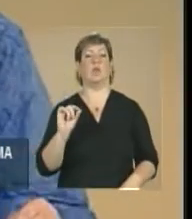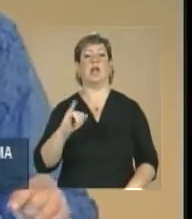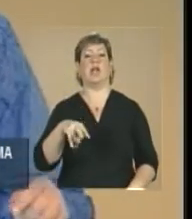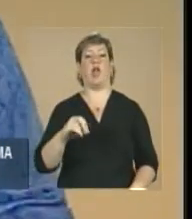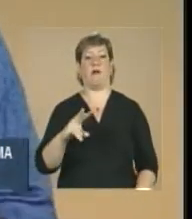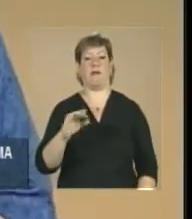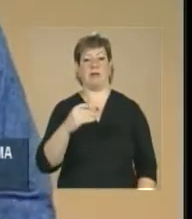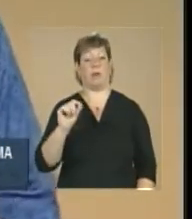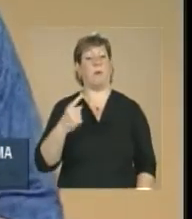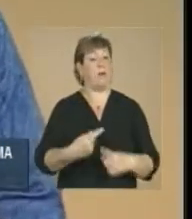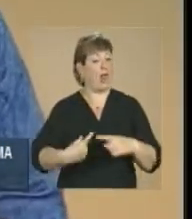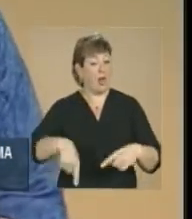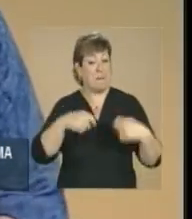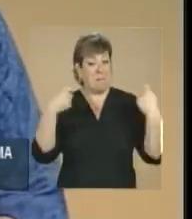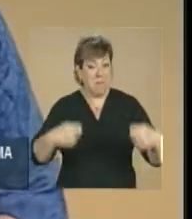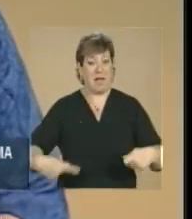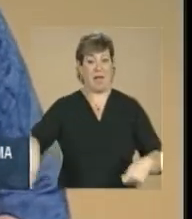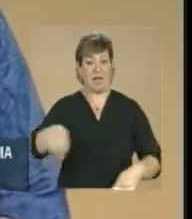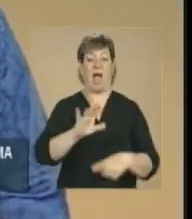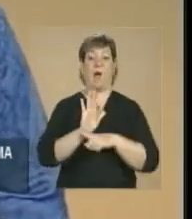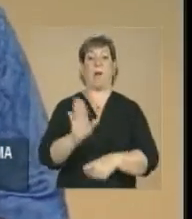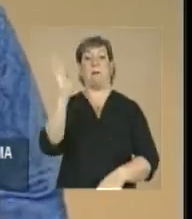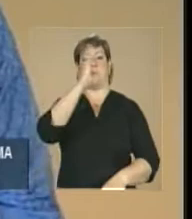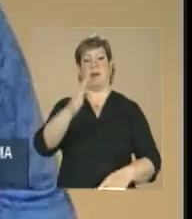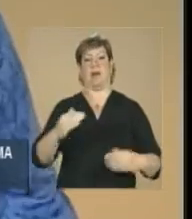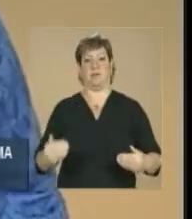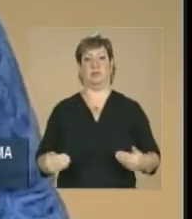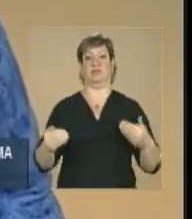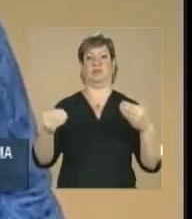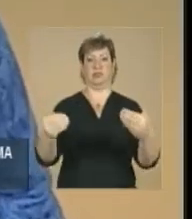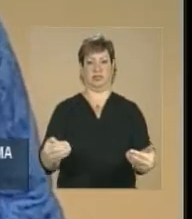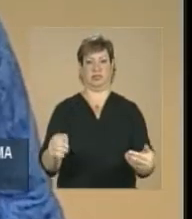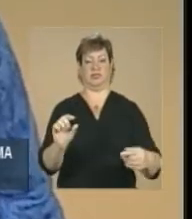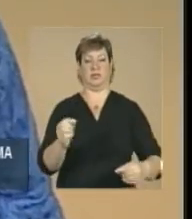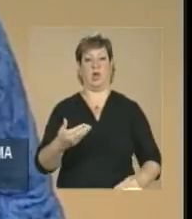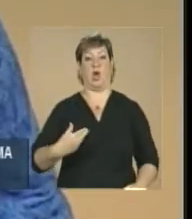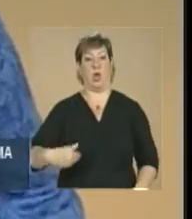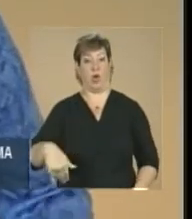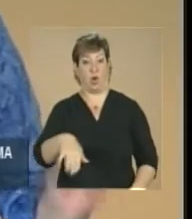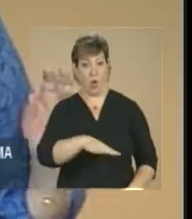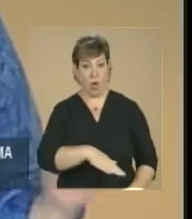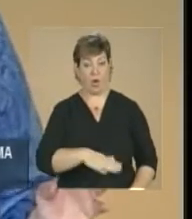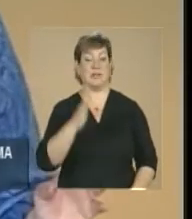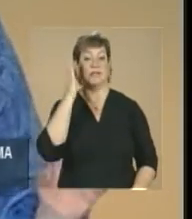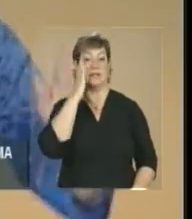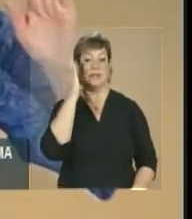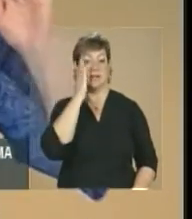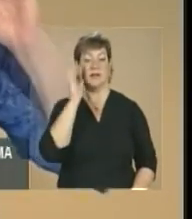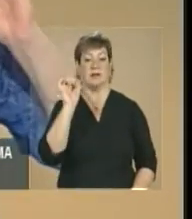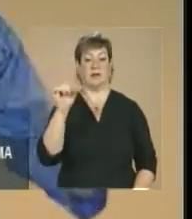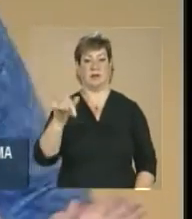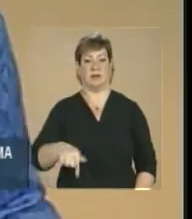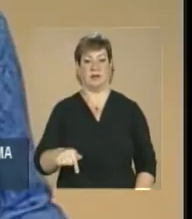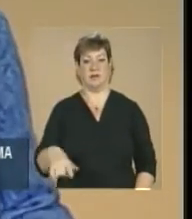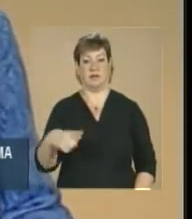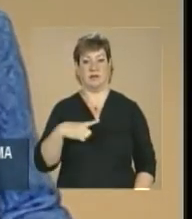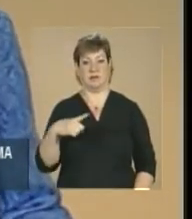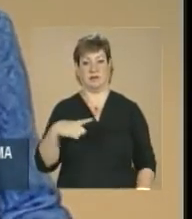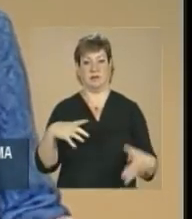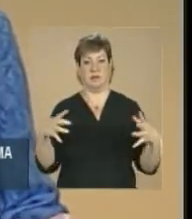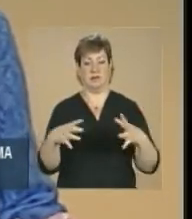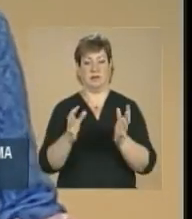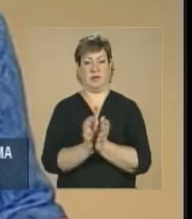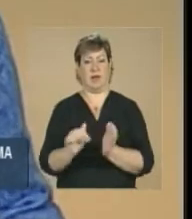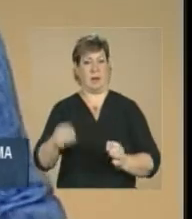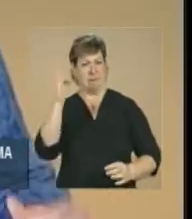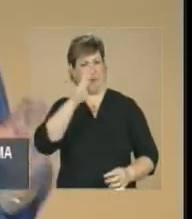precisamos deles para fazer o Brasil avançar. Nós sabemos que o nosso país tem vários méritos